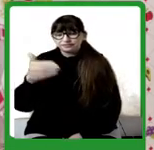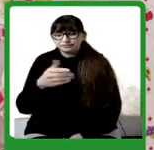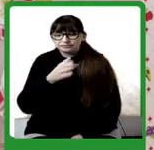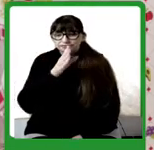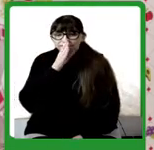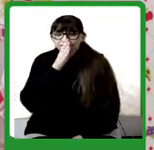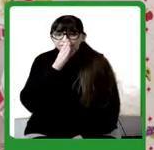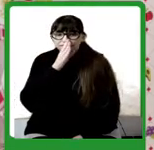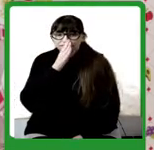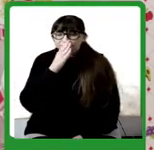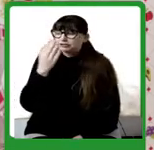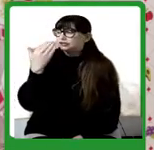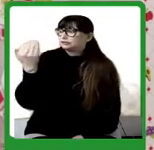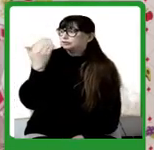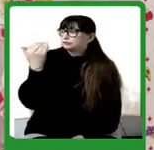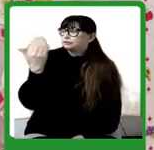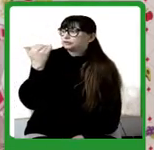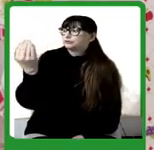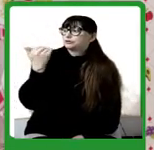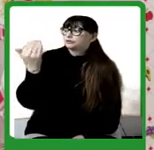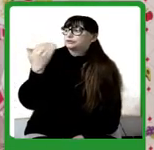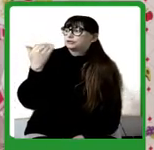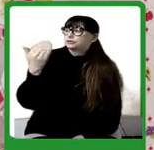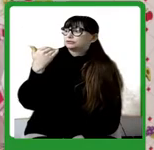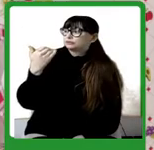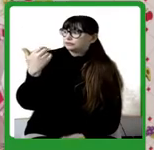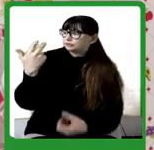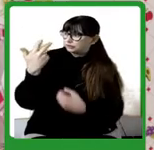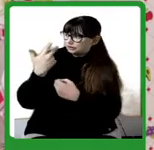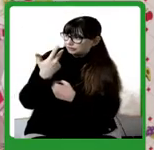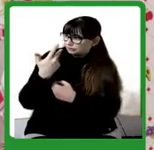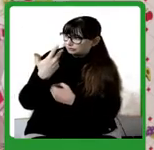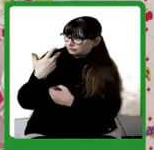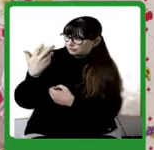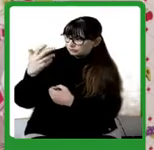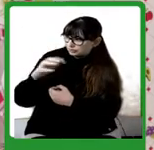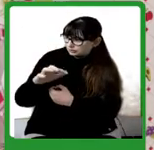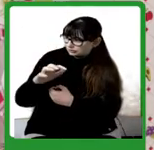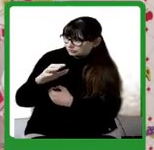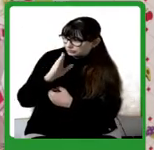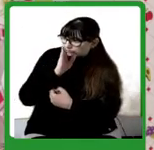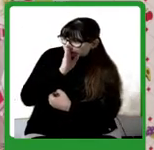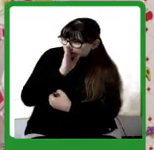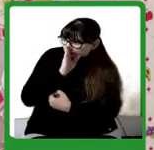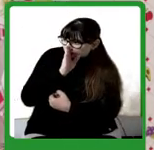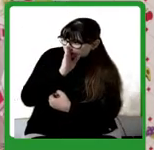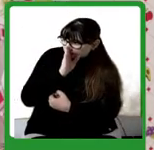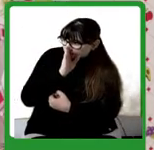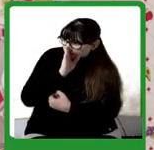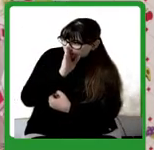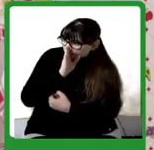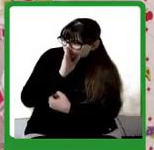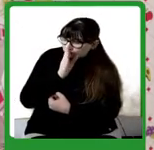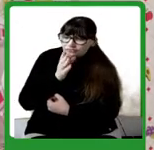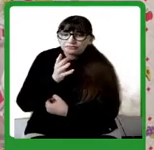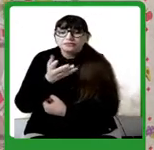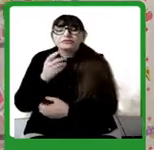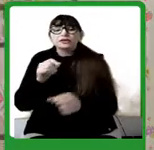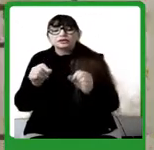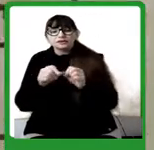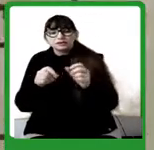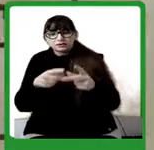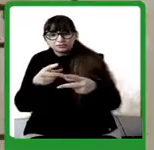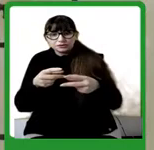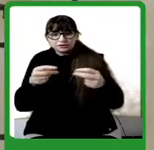Dona Maria, vamos gravar. Eu não quero gravar, eu quero sossego esse dia de Dia das Mães. É que tu quer de presente? Eu digo sossego,